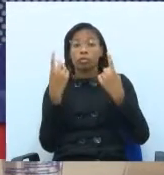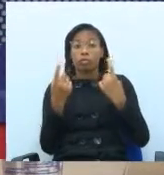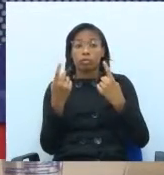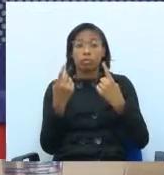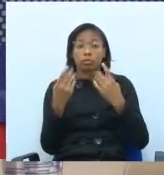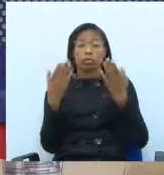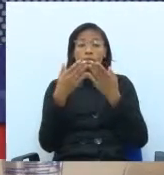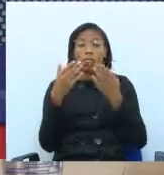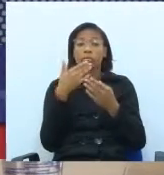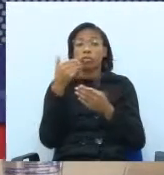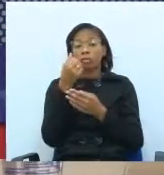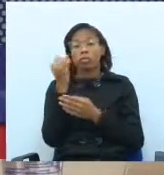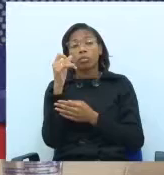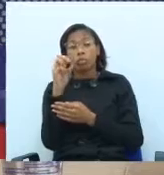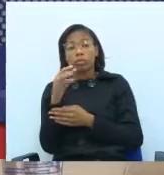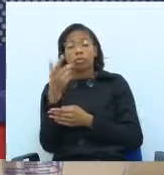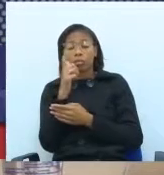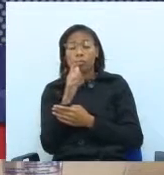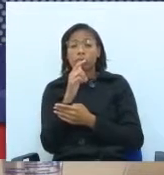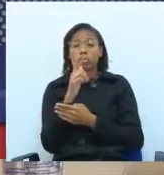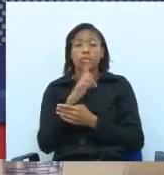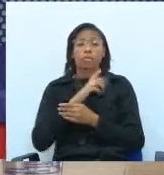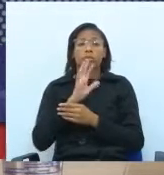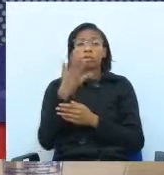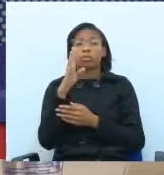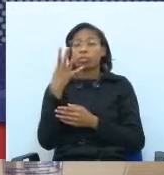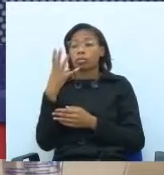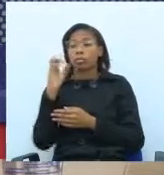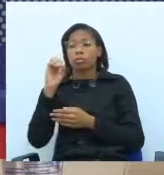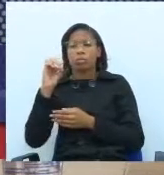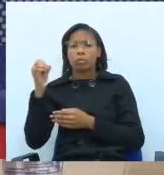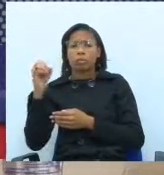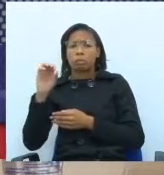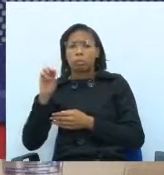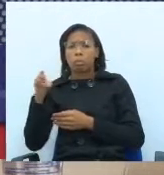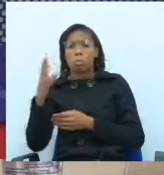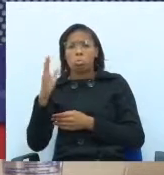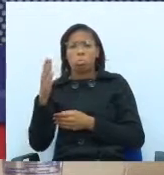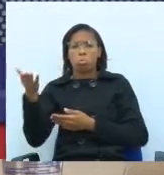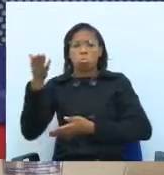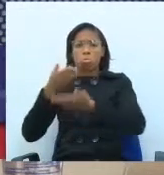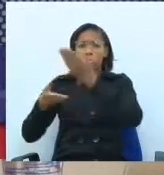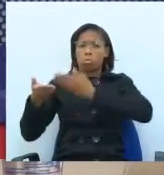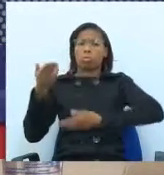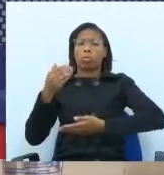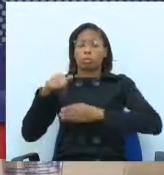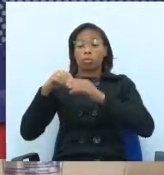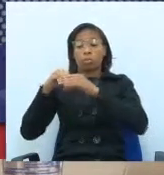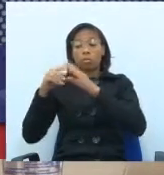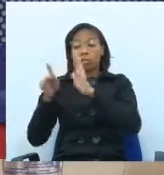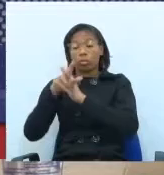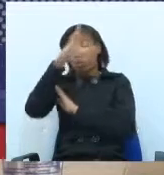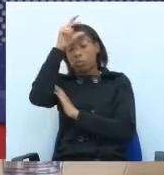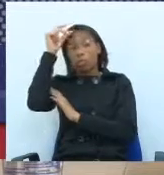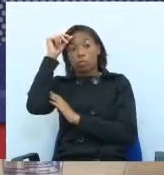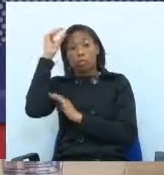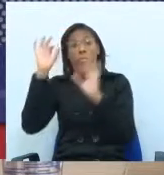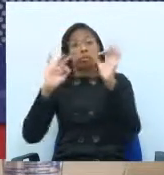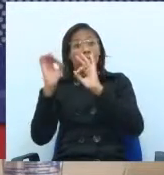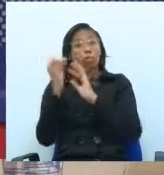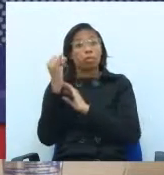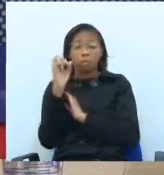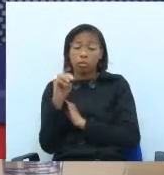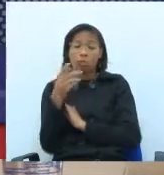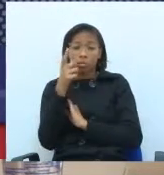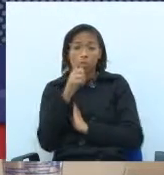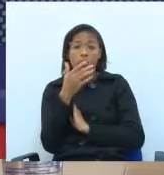de securitização em si que poderia trazer algo em torno de 400 milhões para os cofres da prefeitura. Então, assim, esse é um projeto que poderia